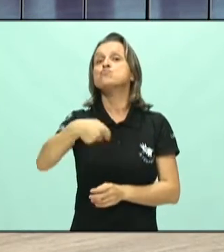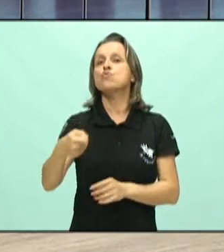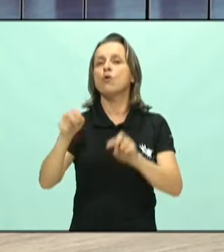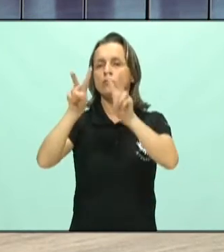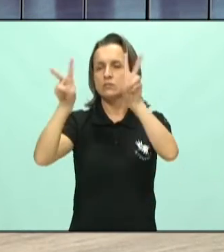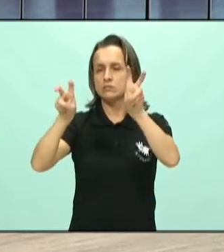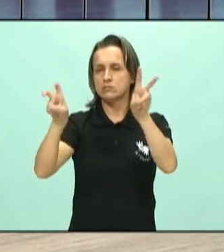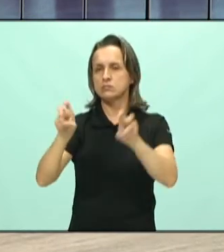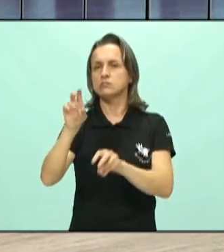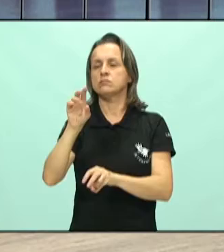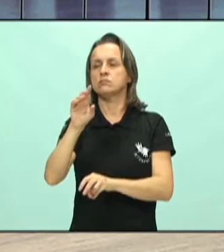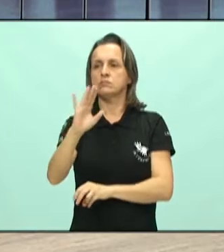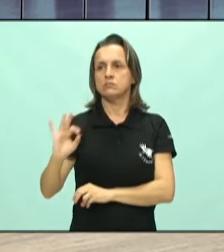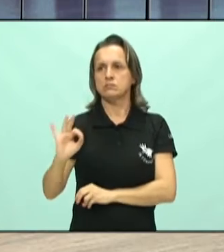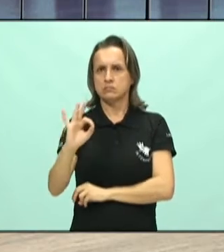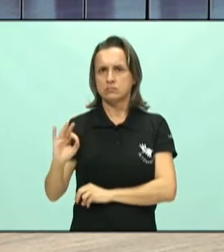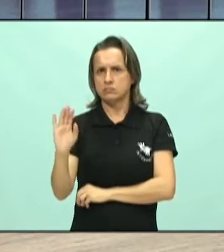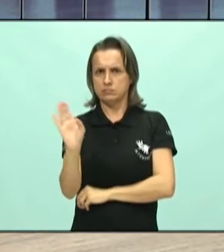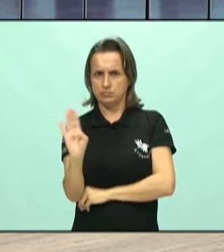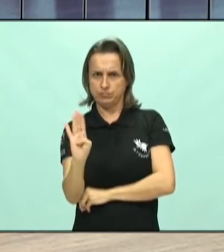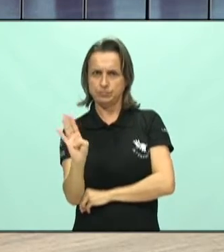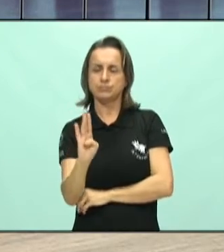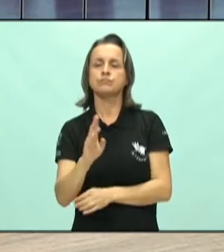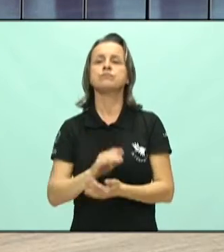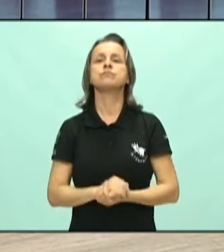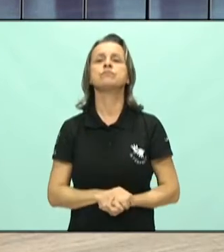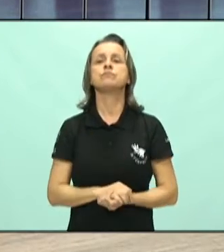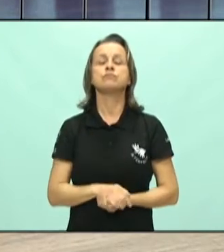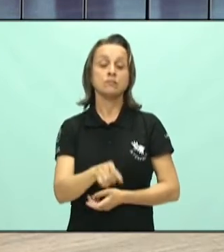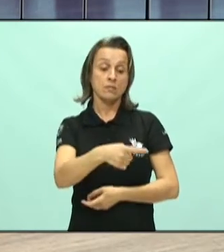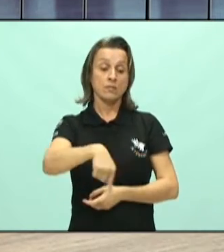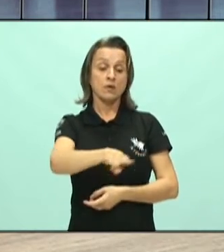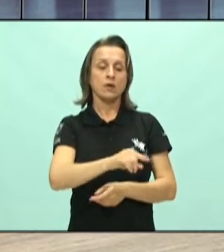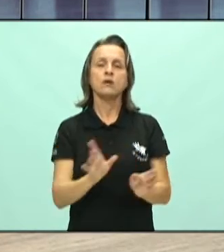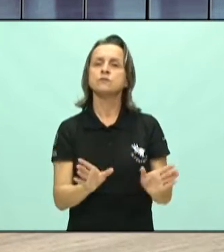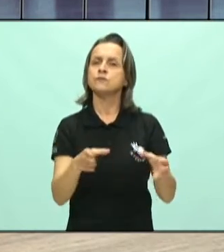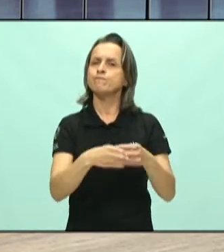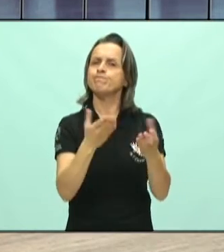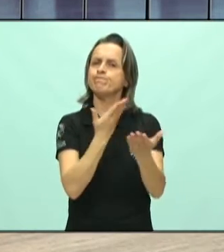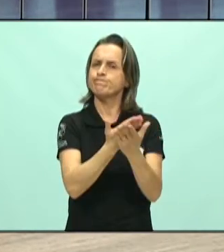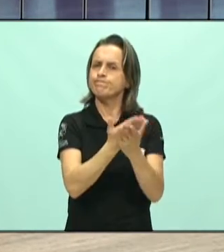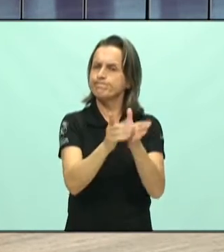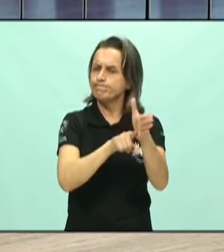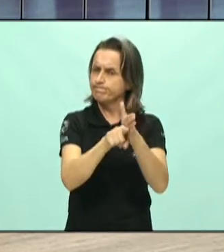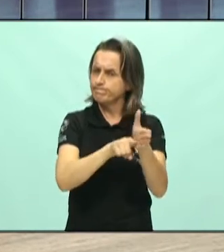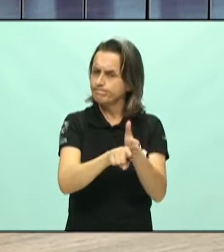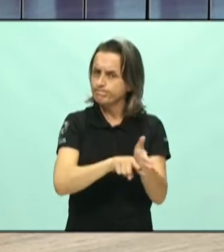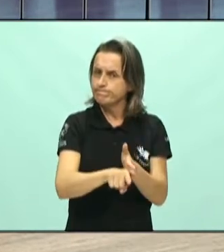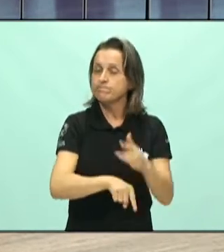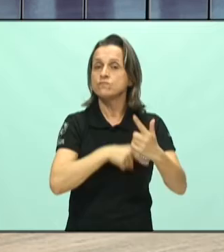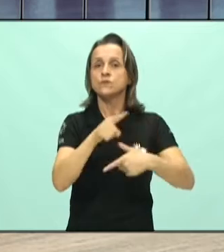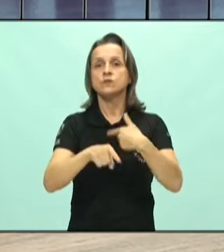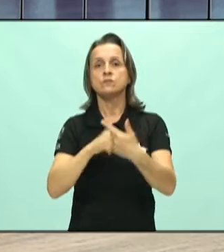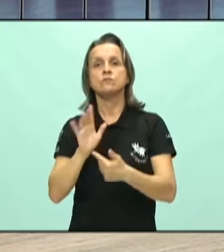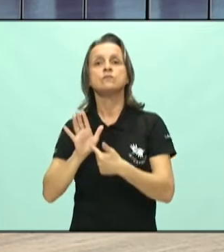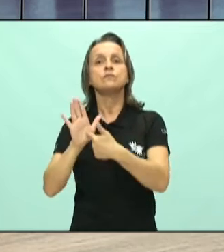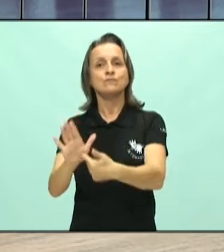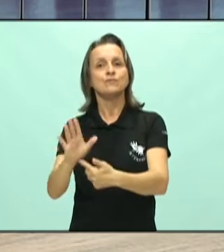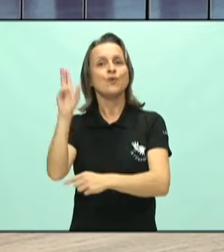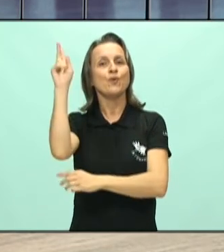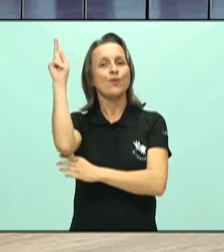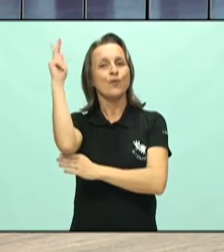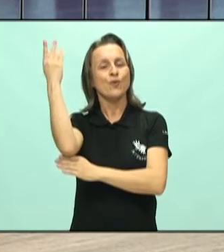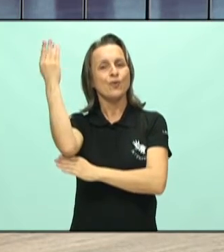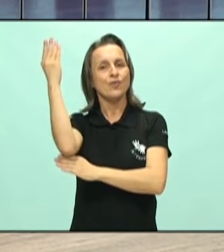fiscais, esses escritórios fizeram em conjunto o estudo e foi feita uma apresentação no Hotel